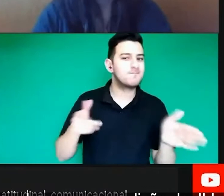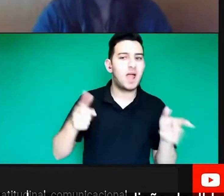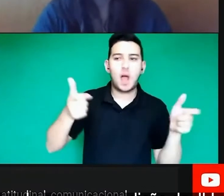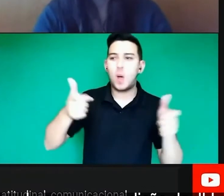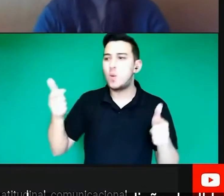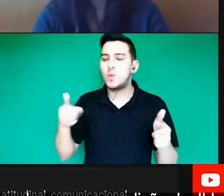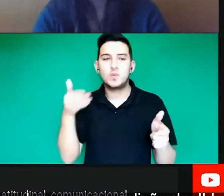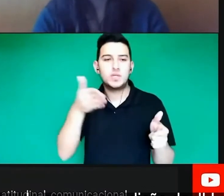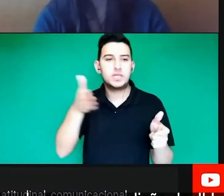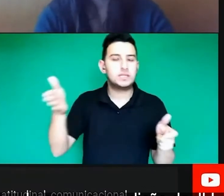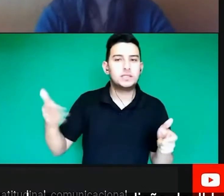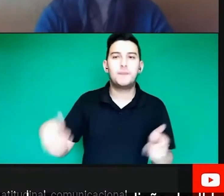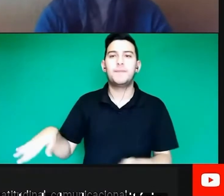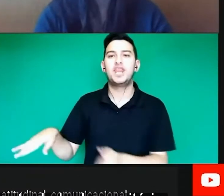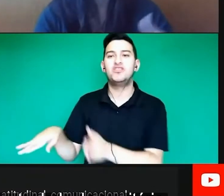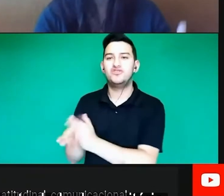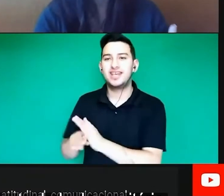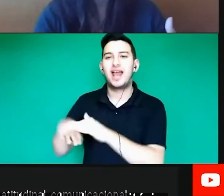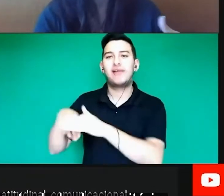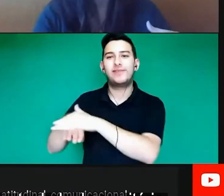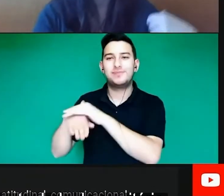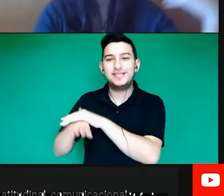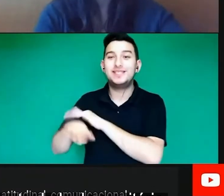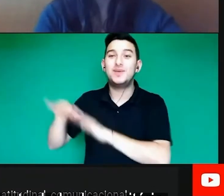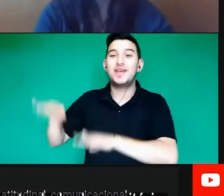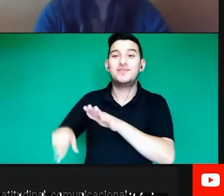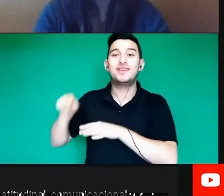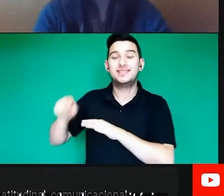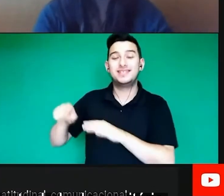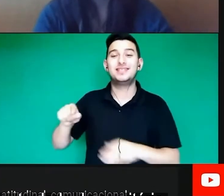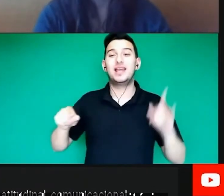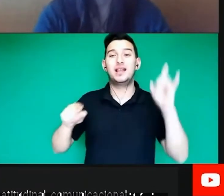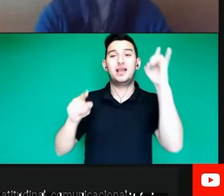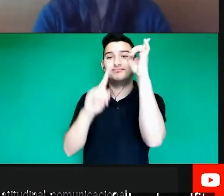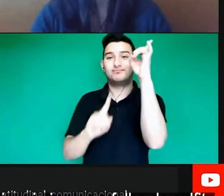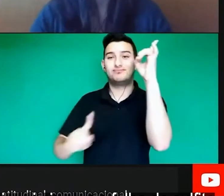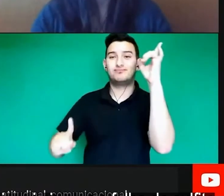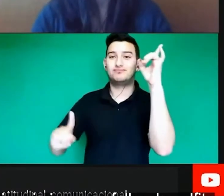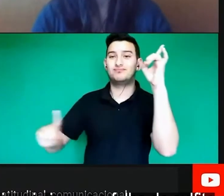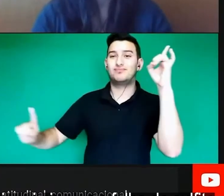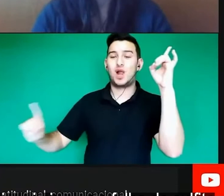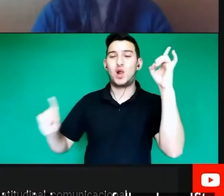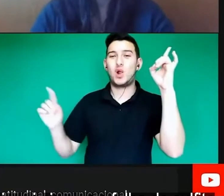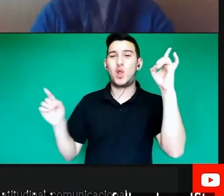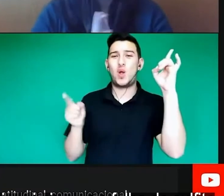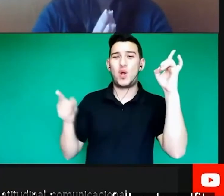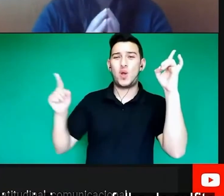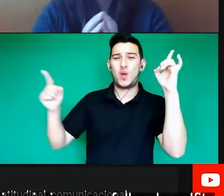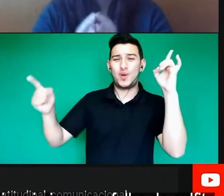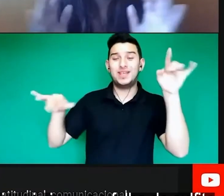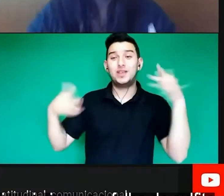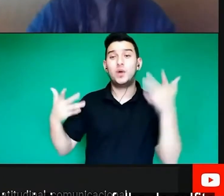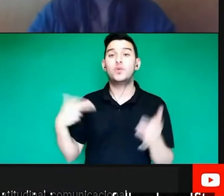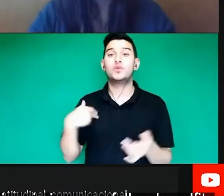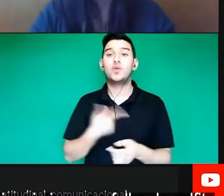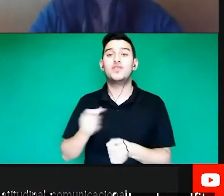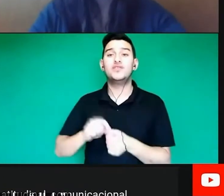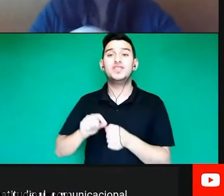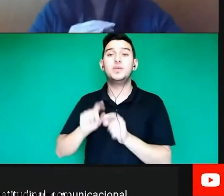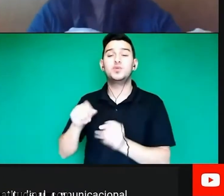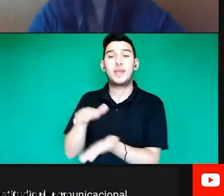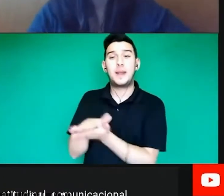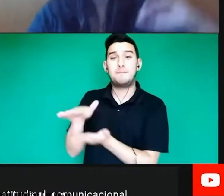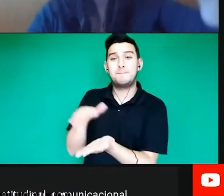chegar na expedição da JLL e muitas vezes ele saía do outro lado do escritório. Então a gente fez o que? A gente imprimiu numa folha de